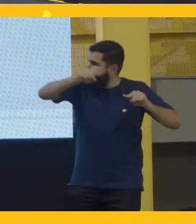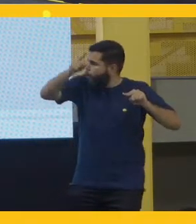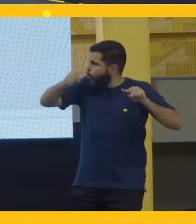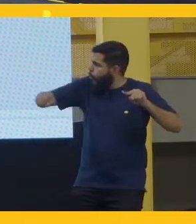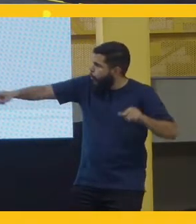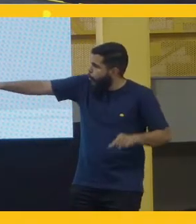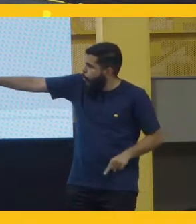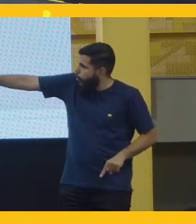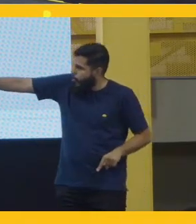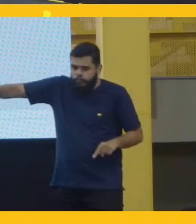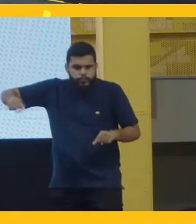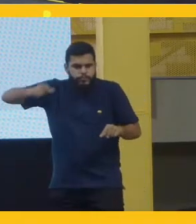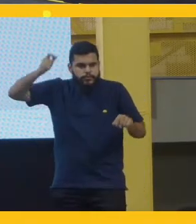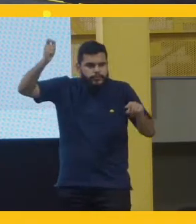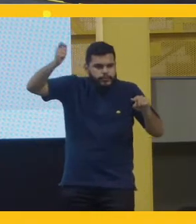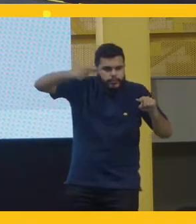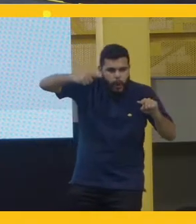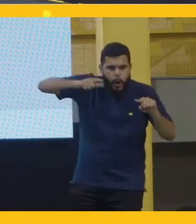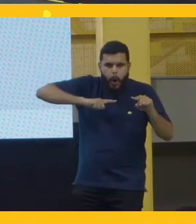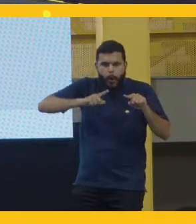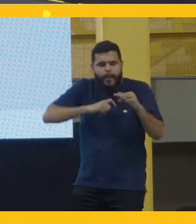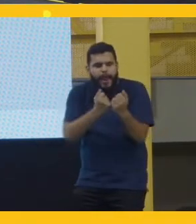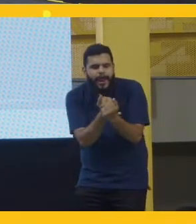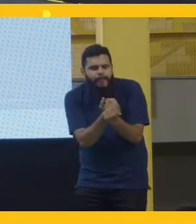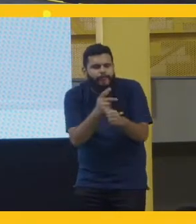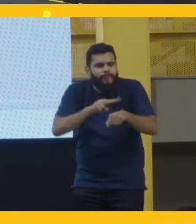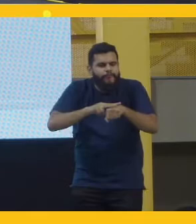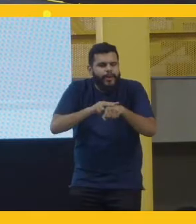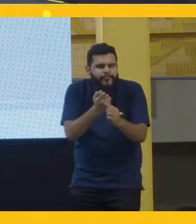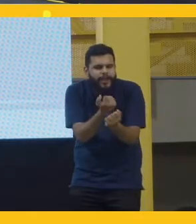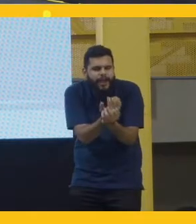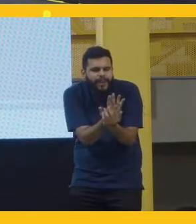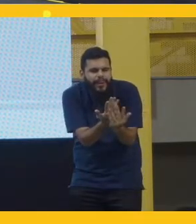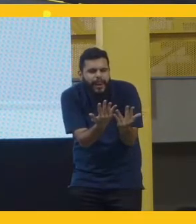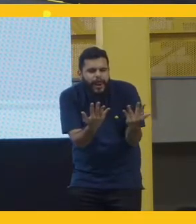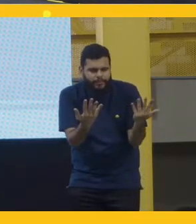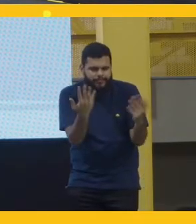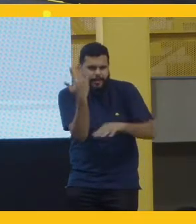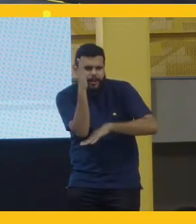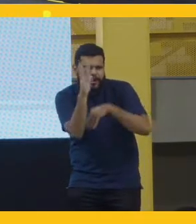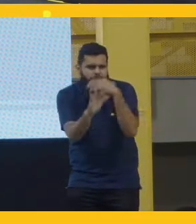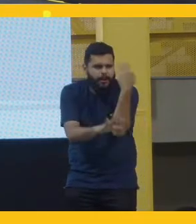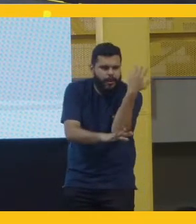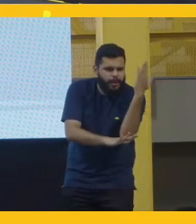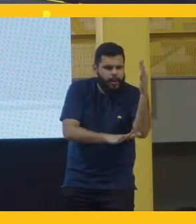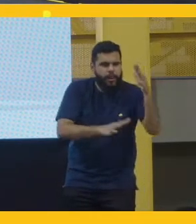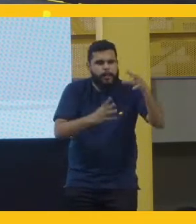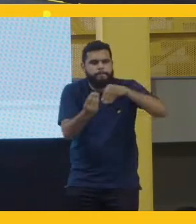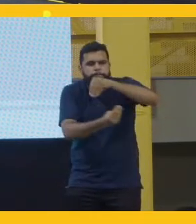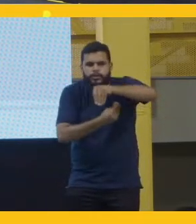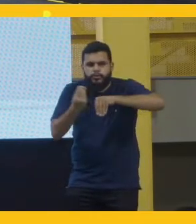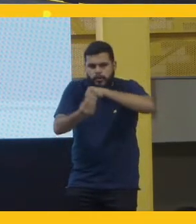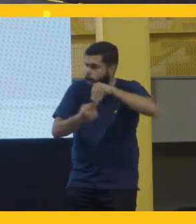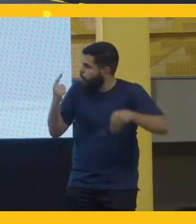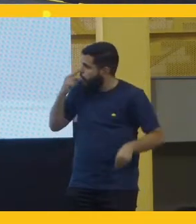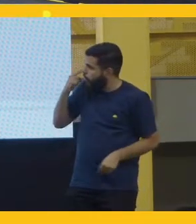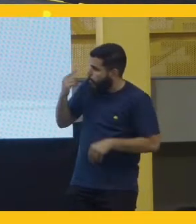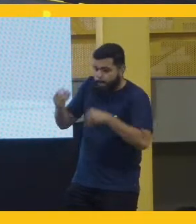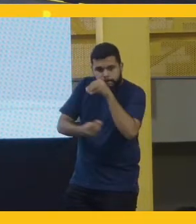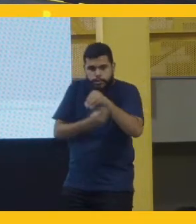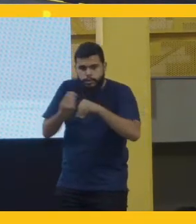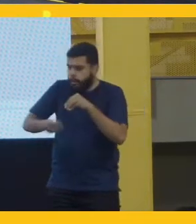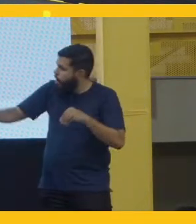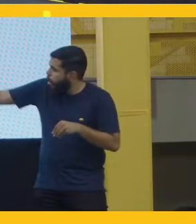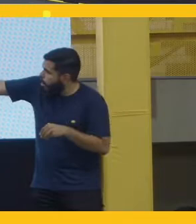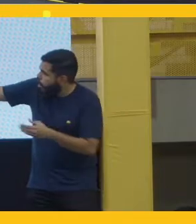solo arenoso, a grama e o asfalto estão tudo misturado aqui, então. Então,